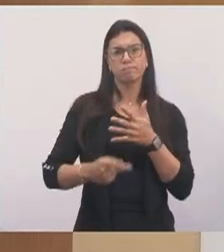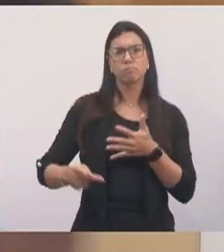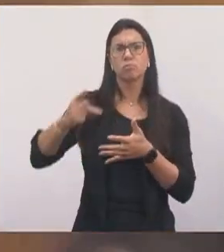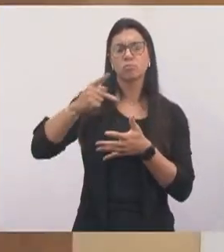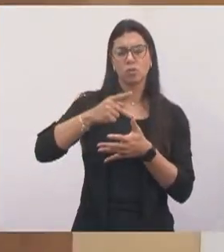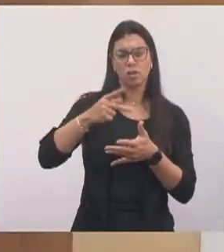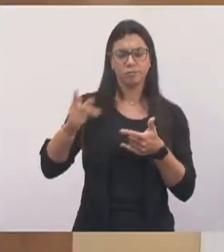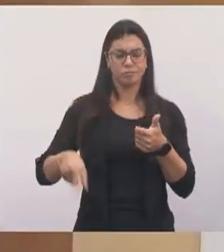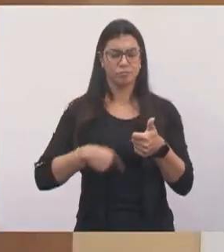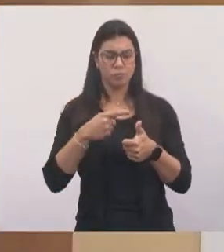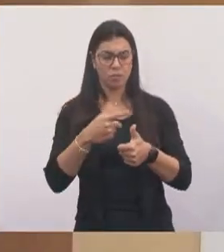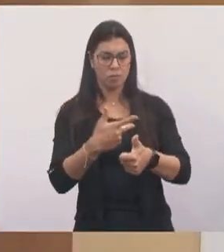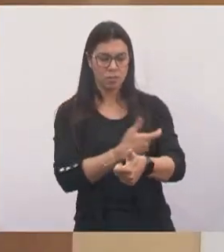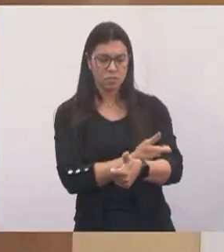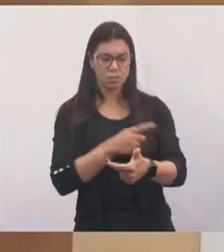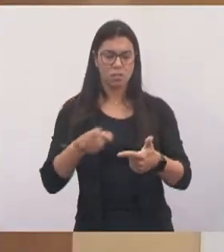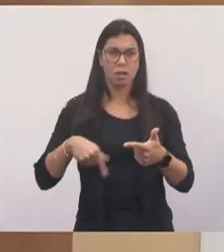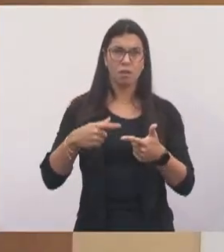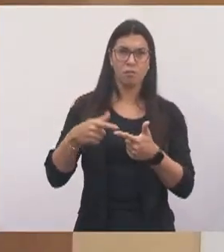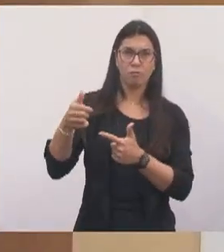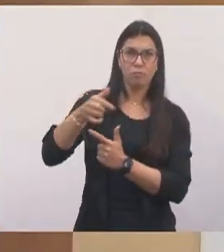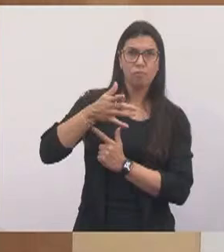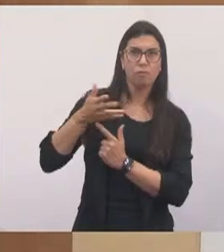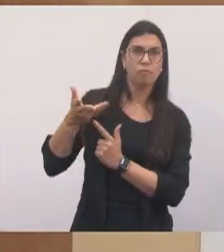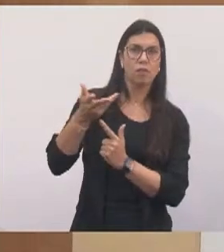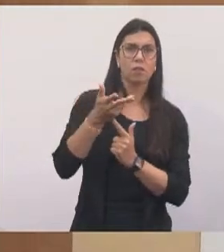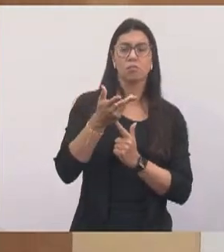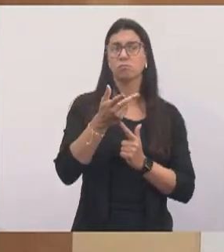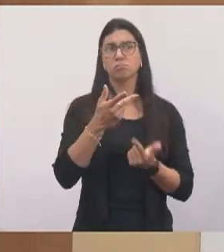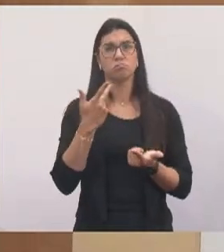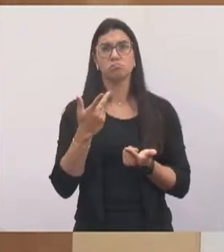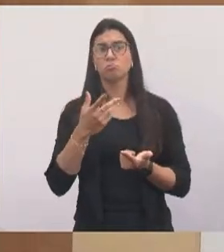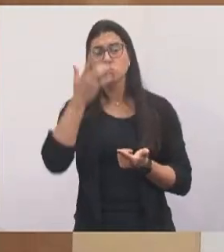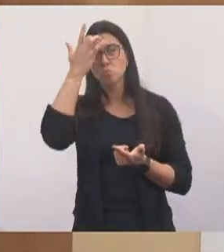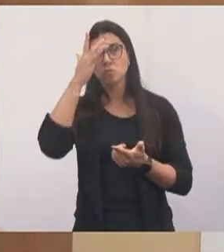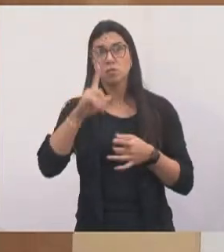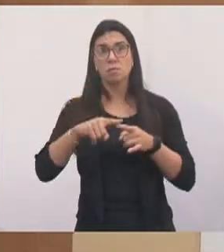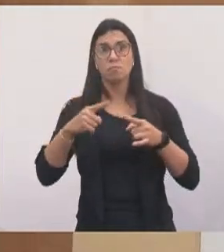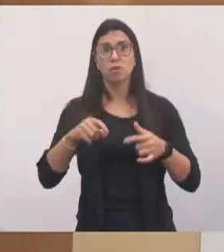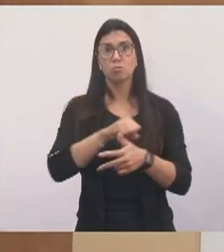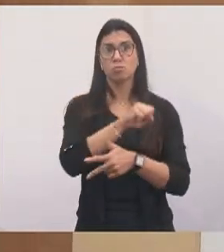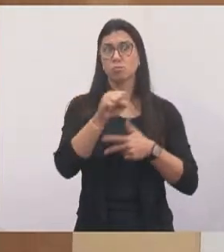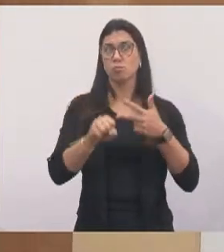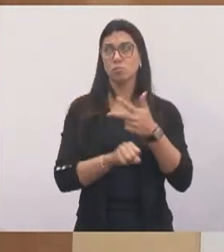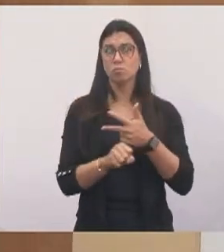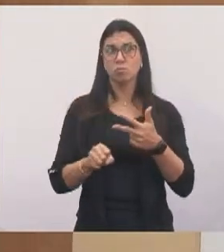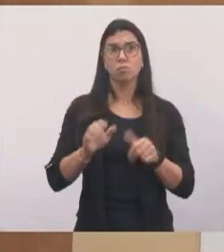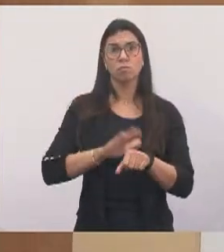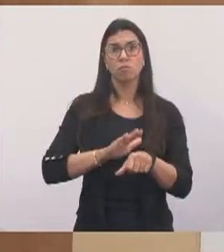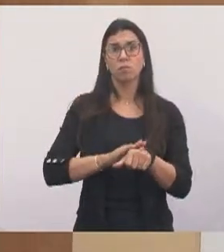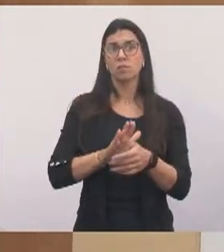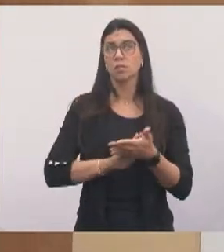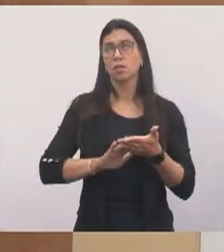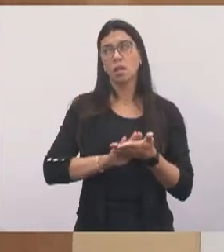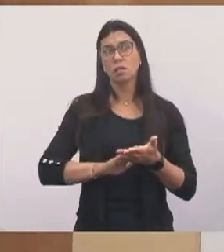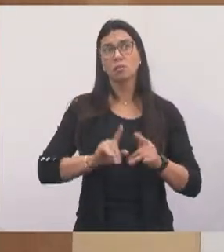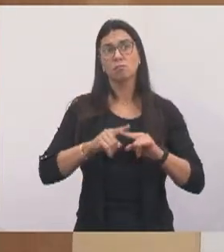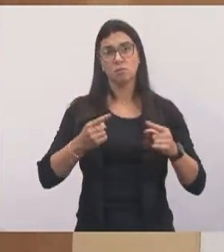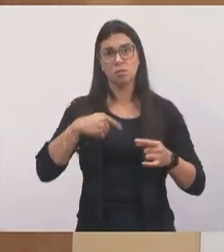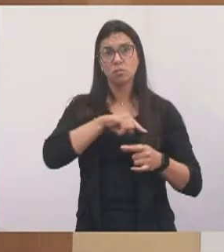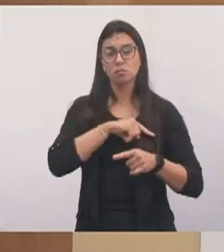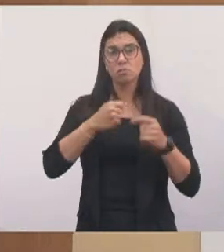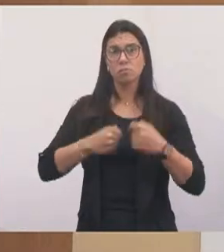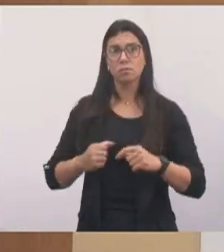na vacinação, seja nas feiras livres, porque se o poder público não faz, o mínimo que deve fazer é apoiar quem faz, e